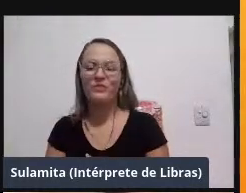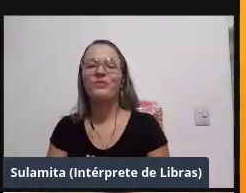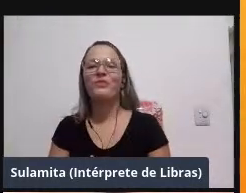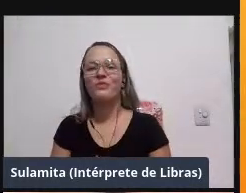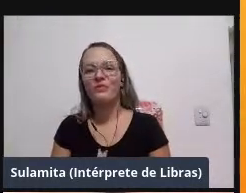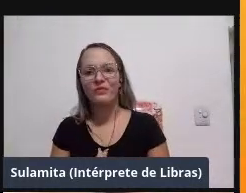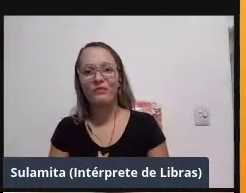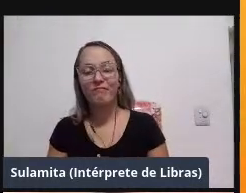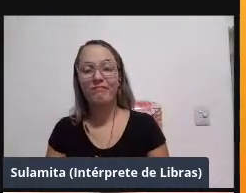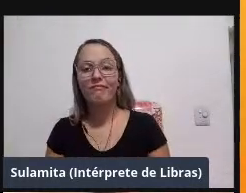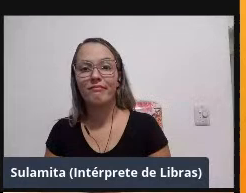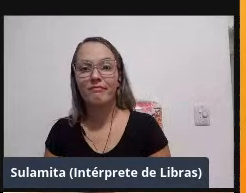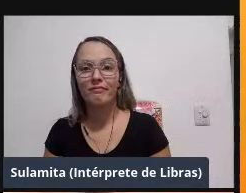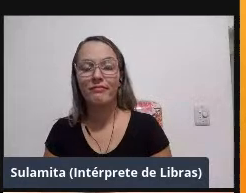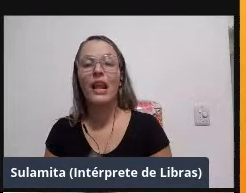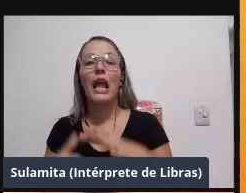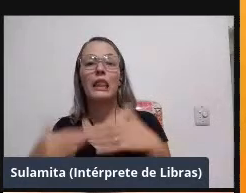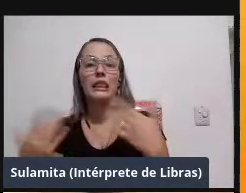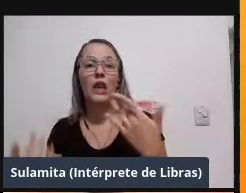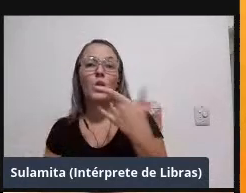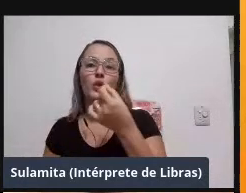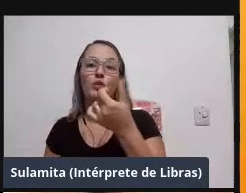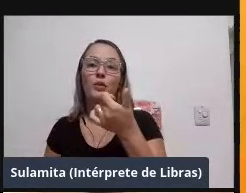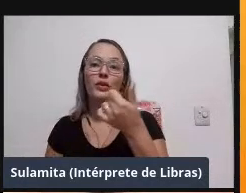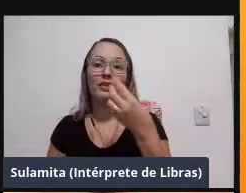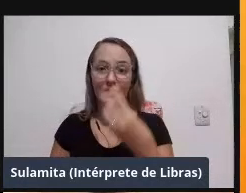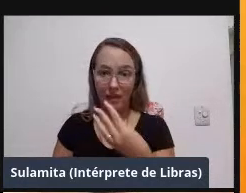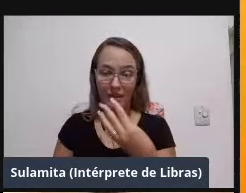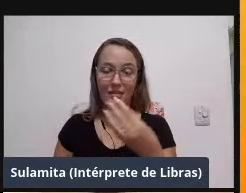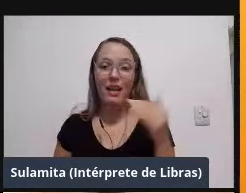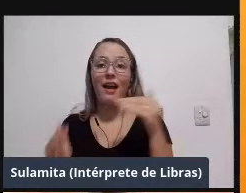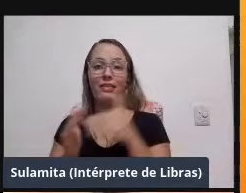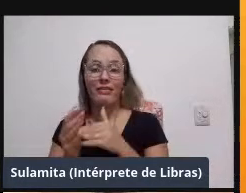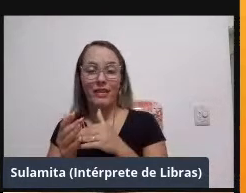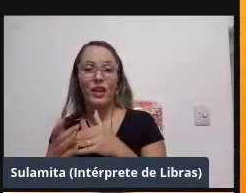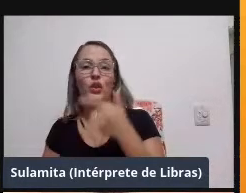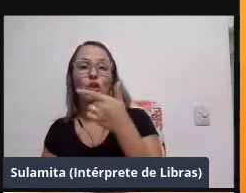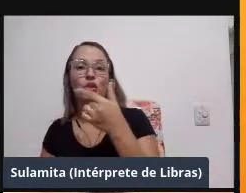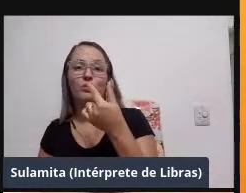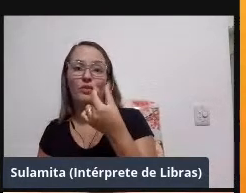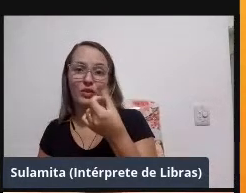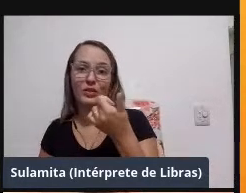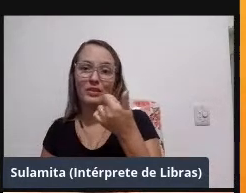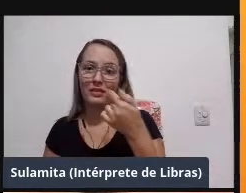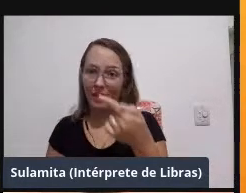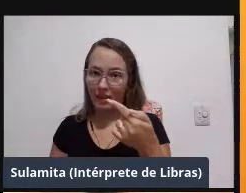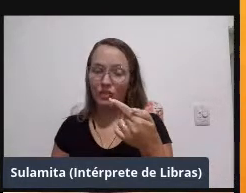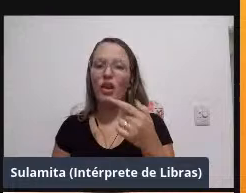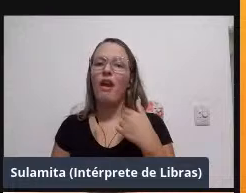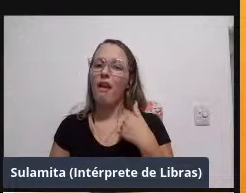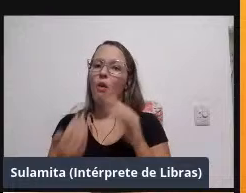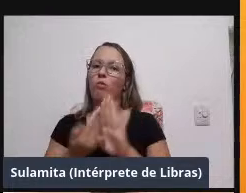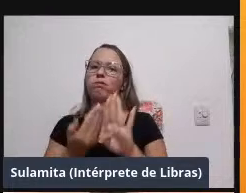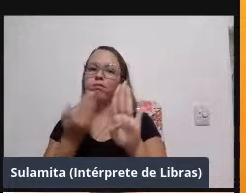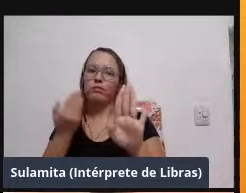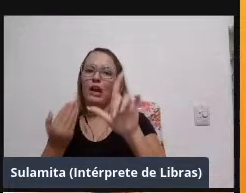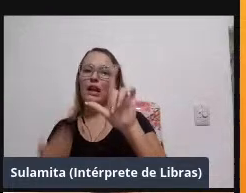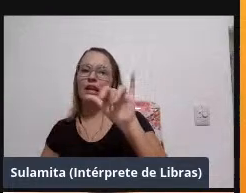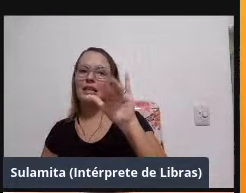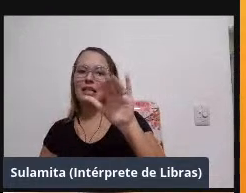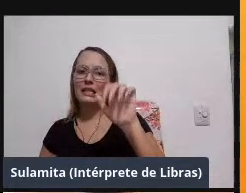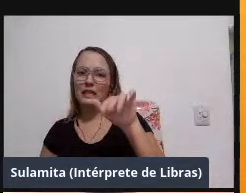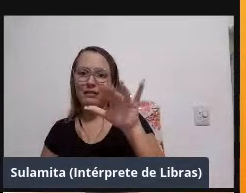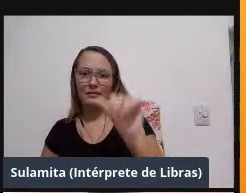então, em 2013 até 2017, fiquei de licença na UFPB, licença remunerada, com meu salário integral, né? Um plano